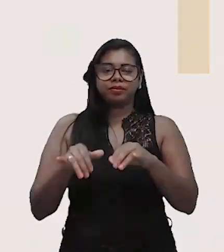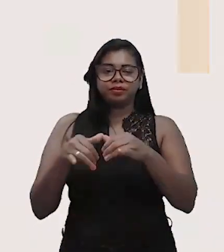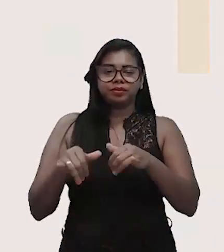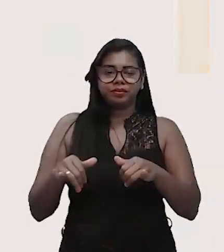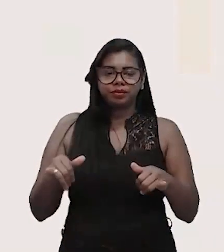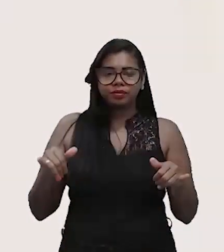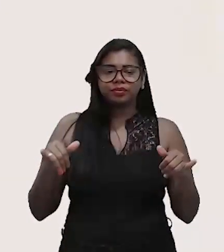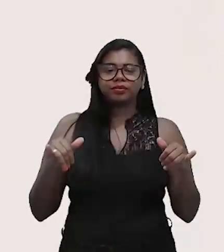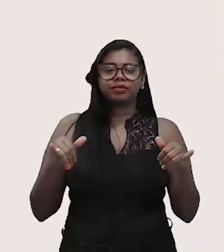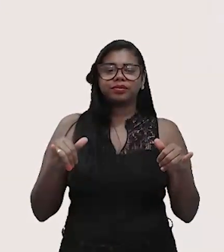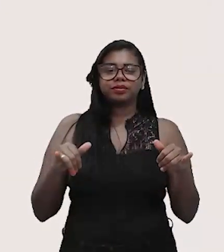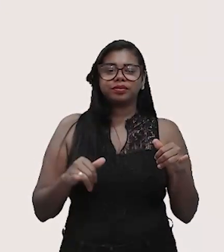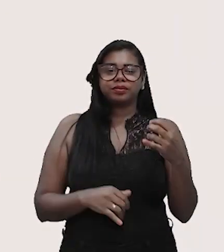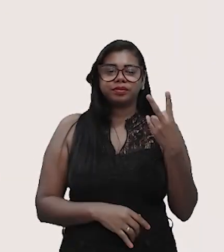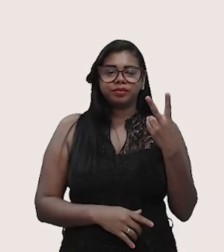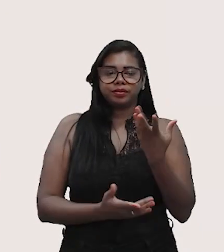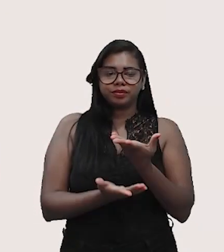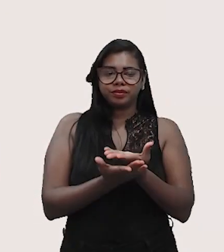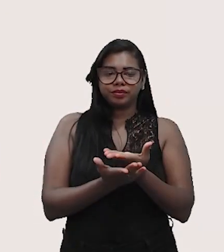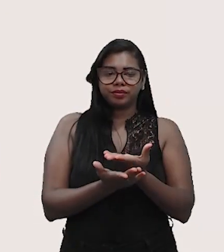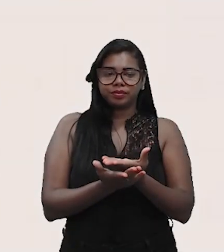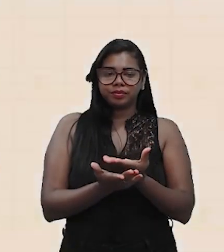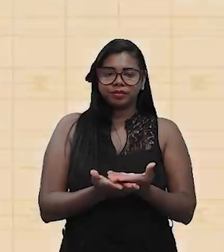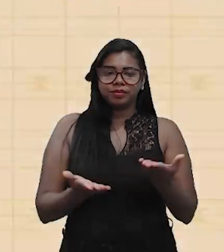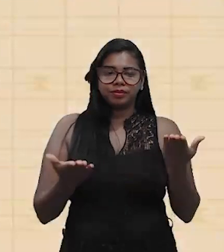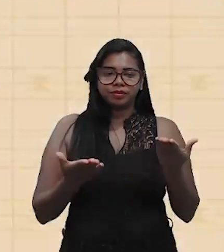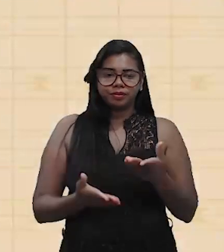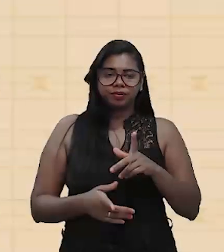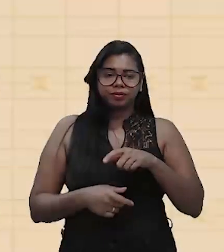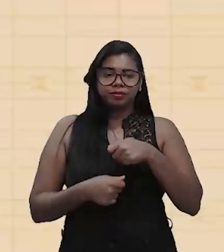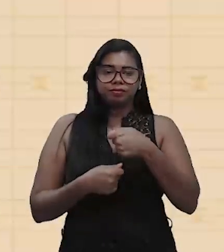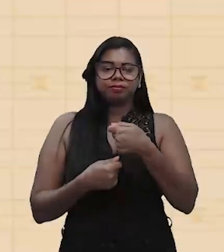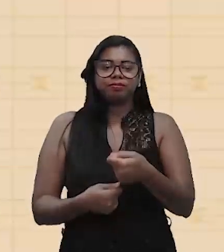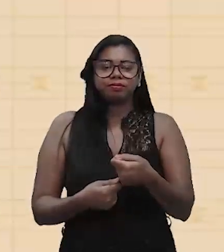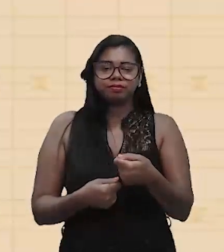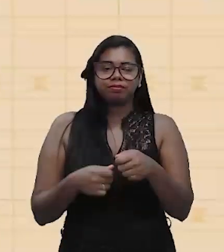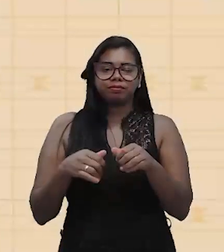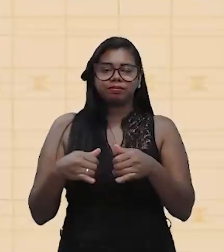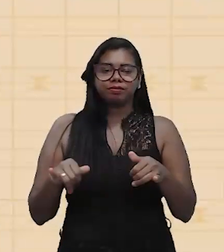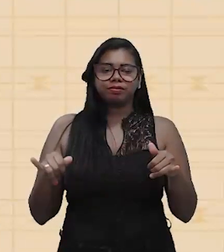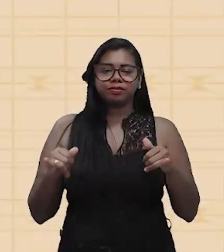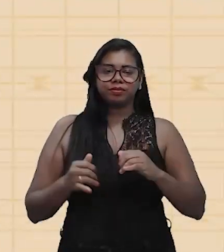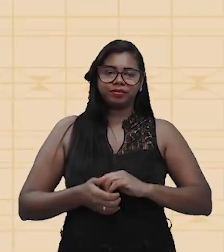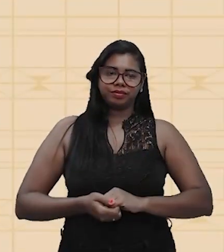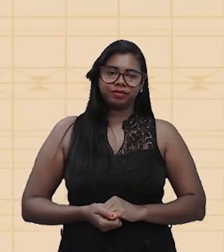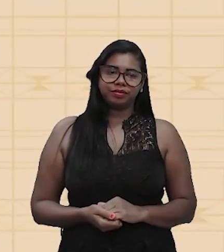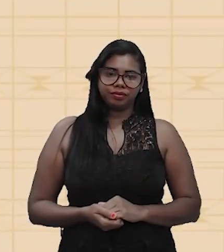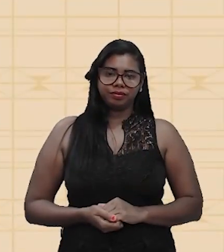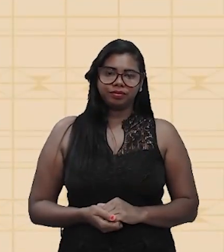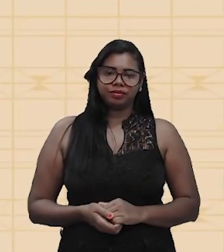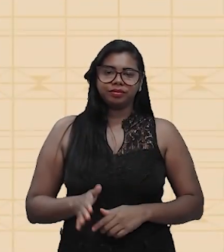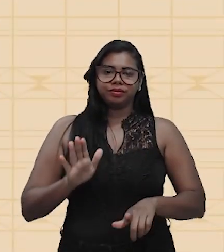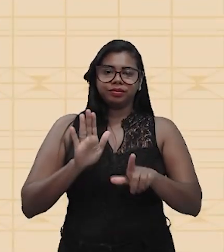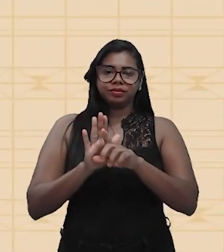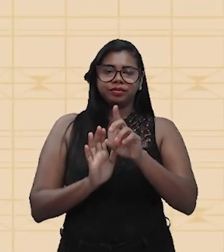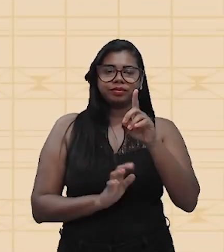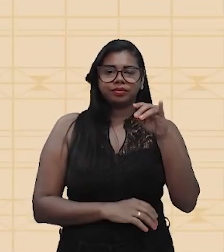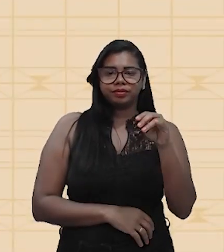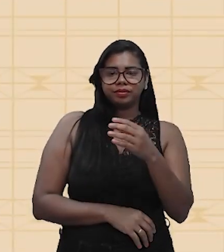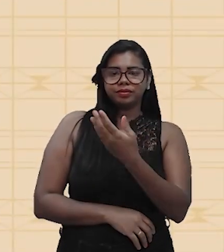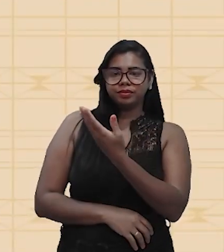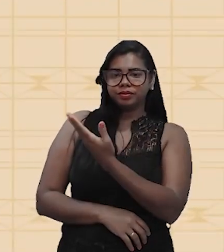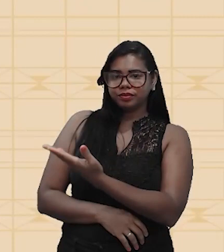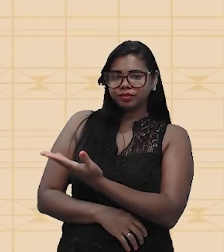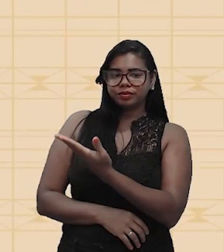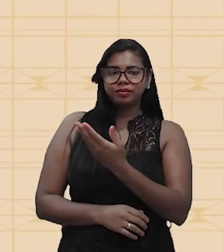onde nessa aula nós vamos falar da resistência elétrica, ou lei de Ohm. A resistência é